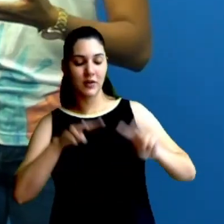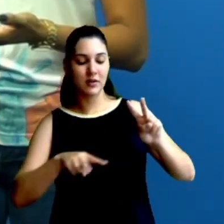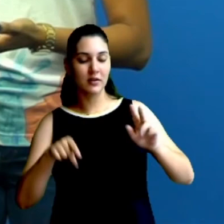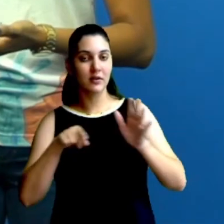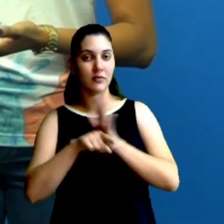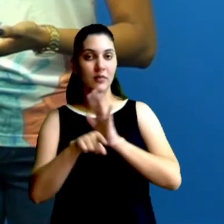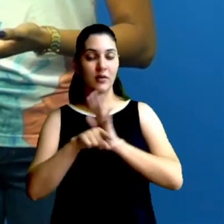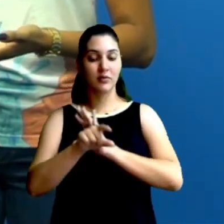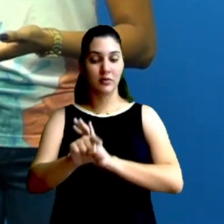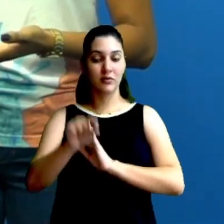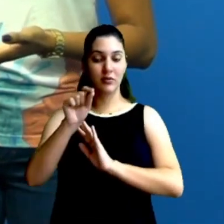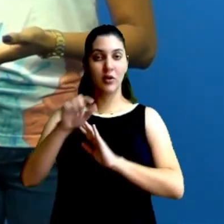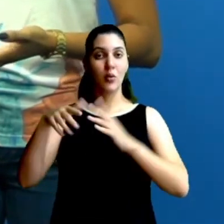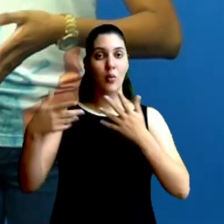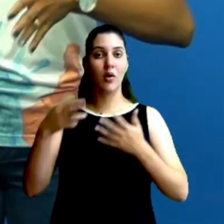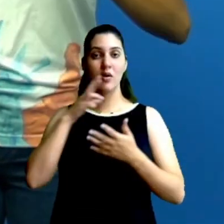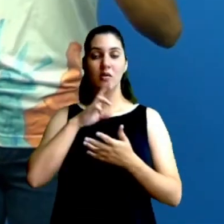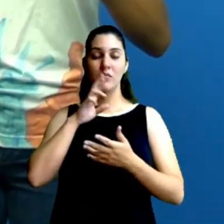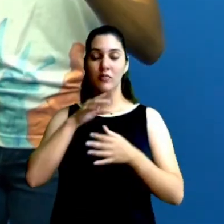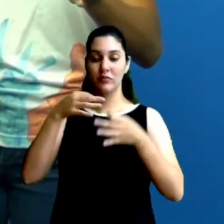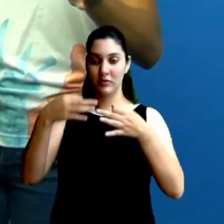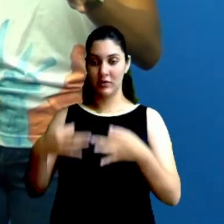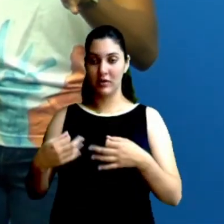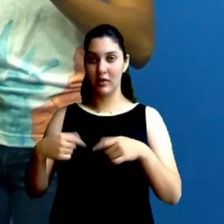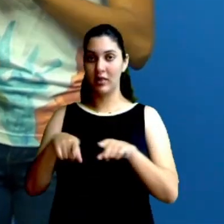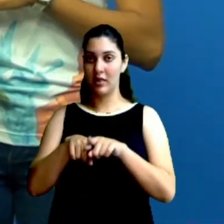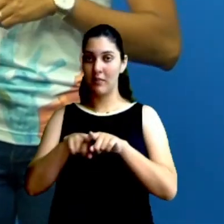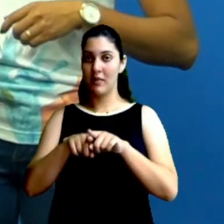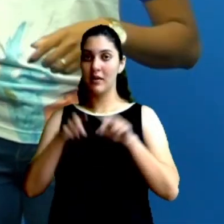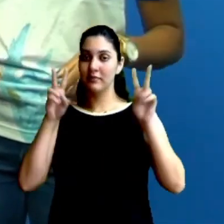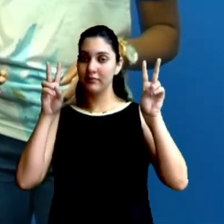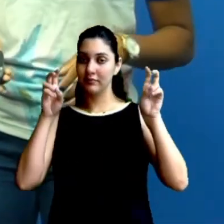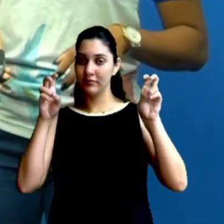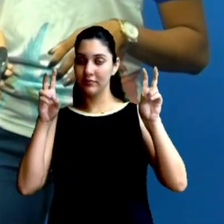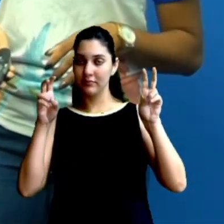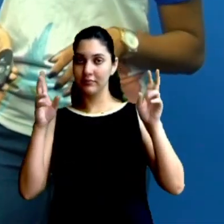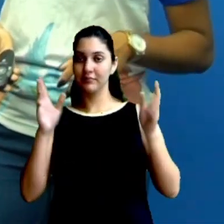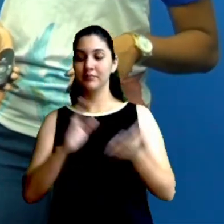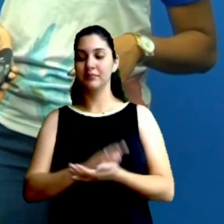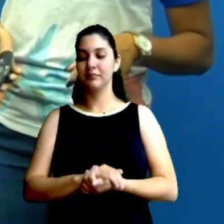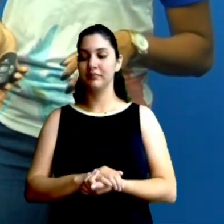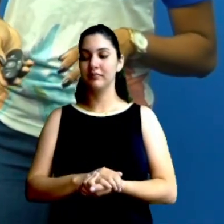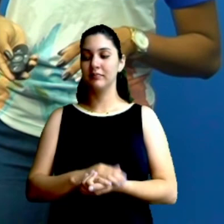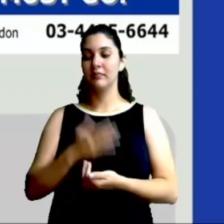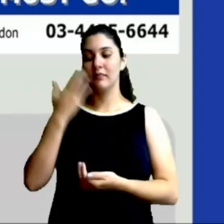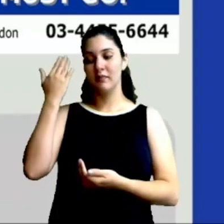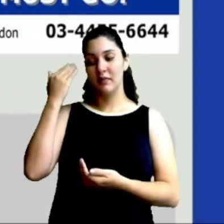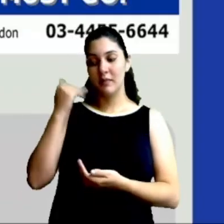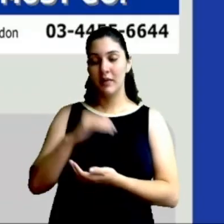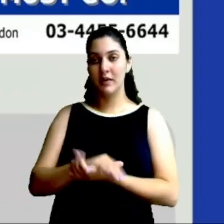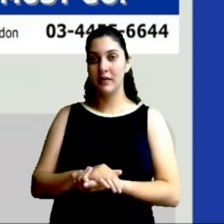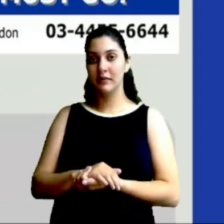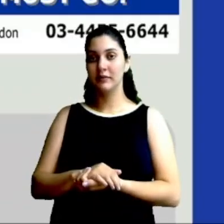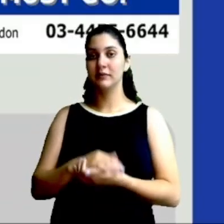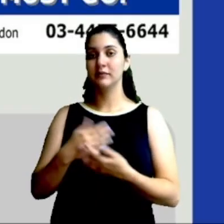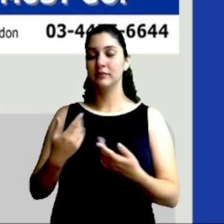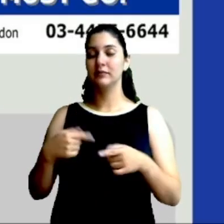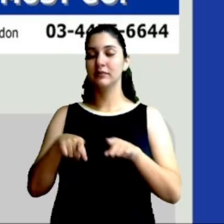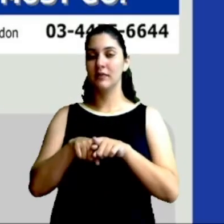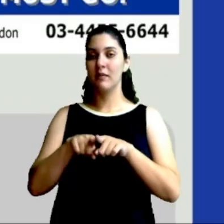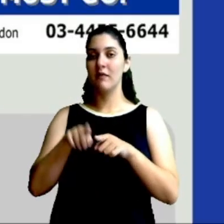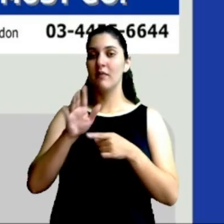escolhendo qual resposta é a correta. Também sobre o assunto, certo? Vamos saber? Gente,